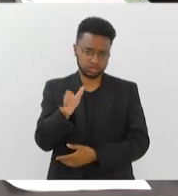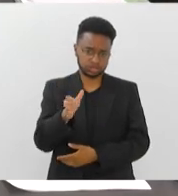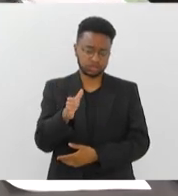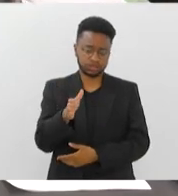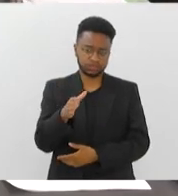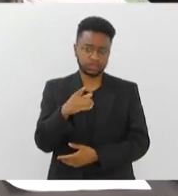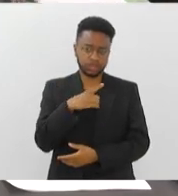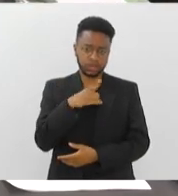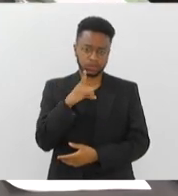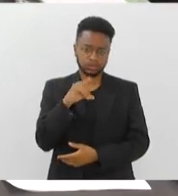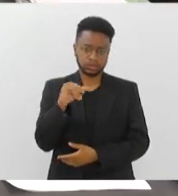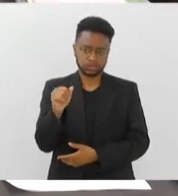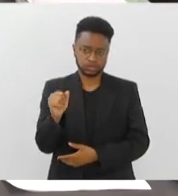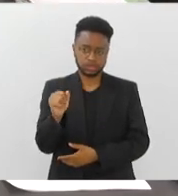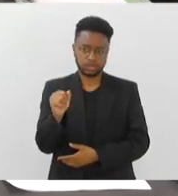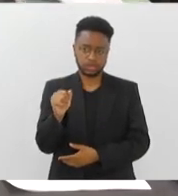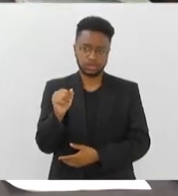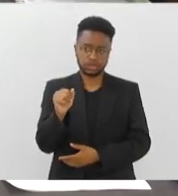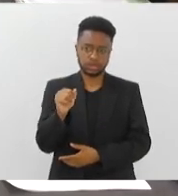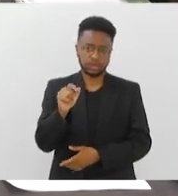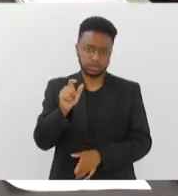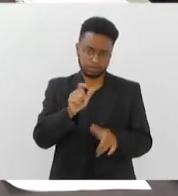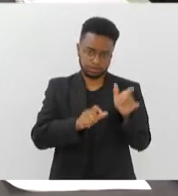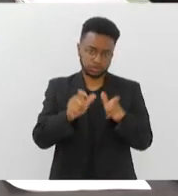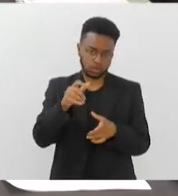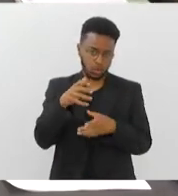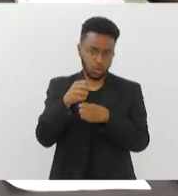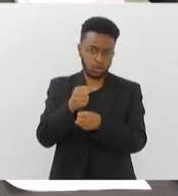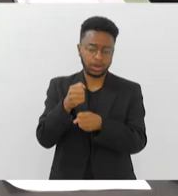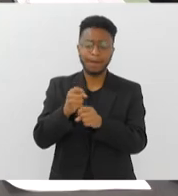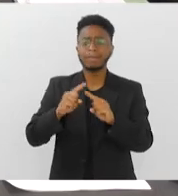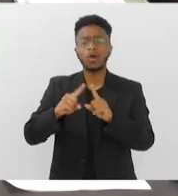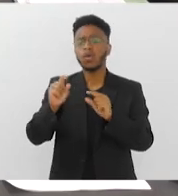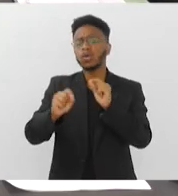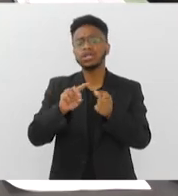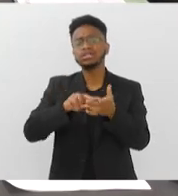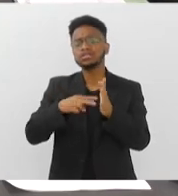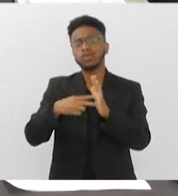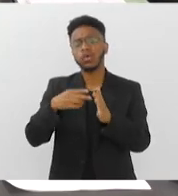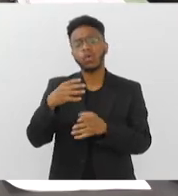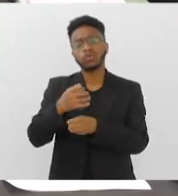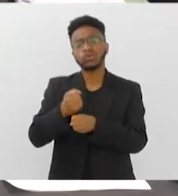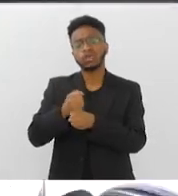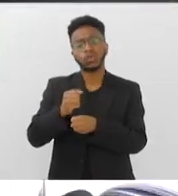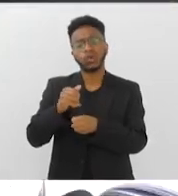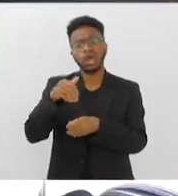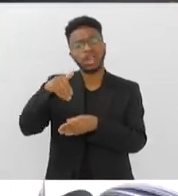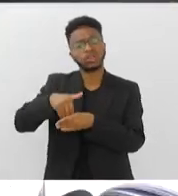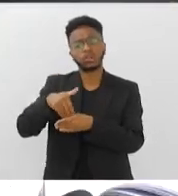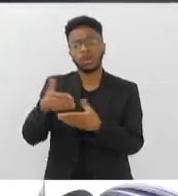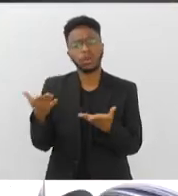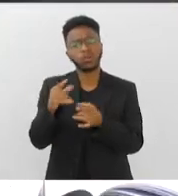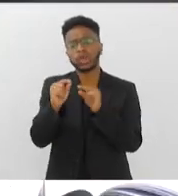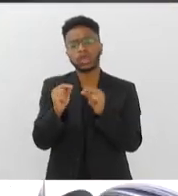já existe o dia do contador. Mas o que é o conceito de contador eleitoral?